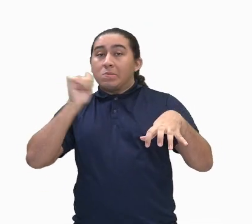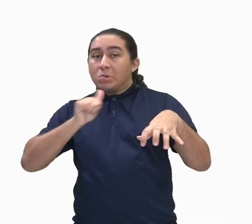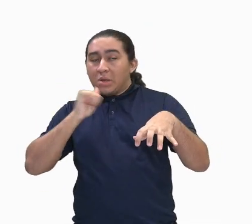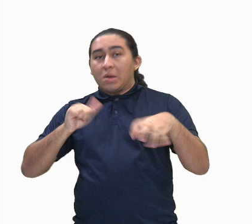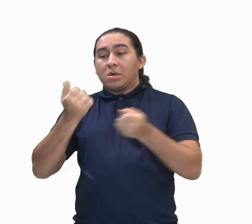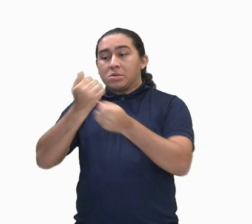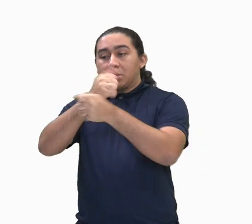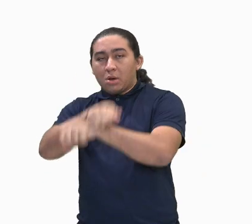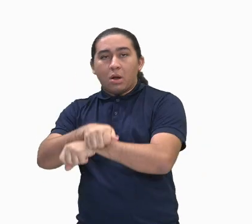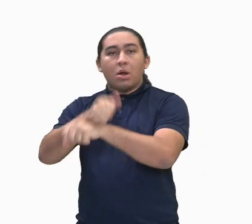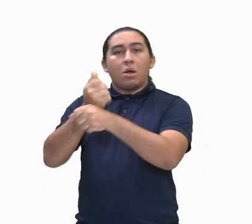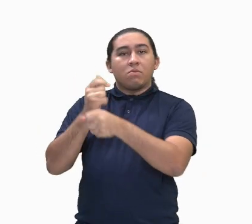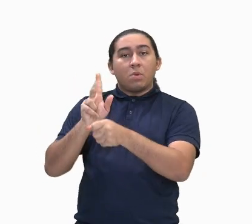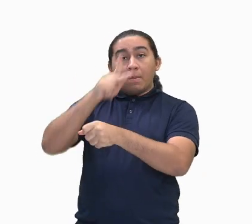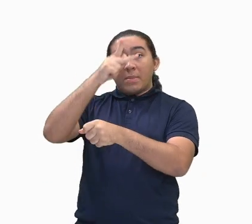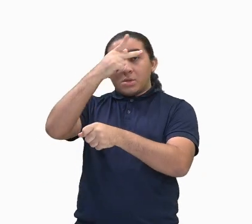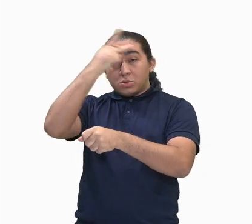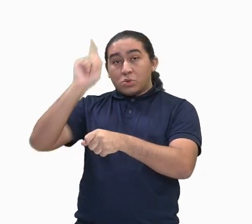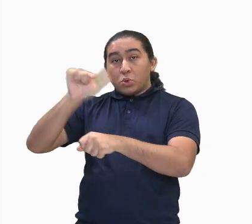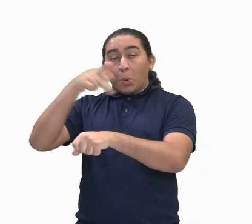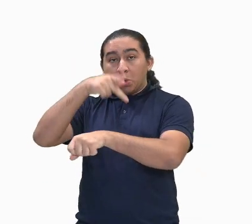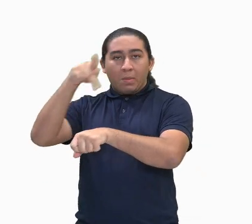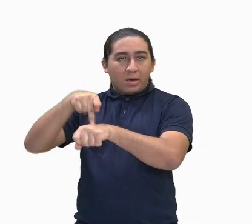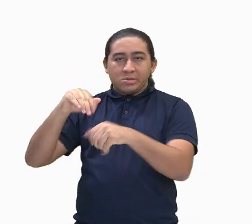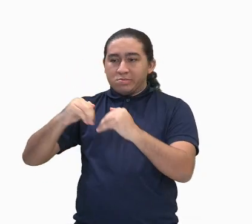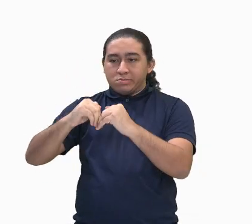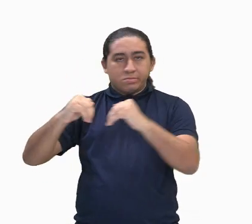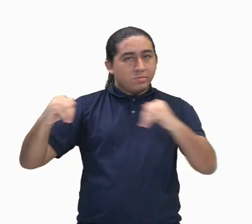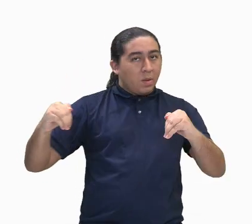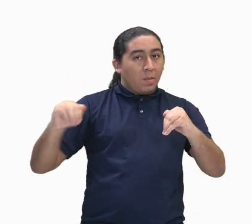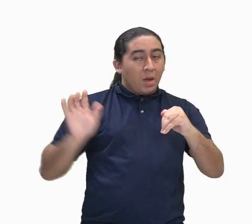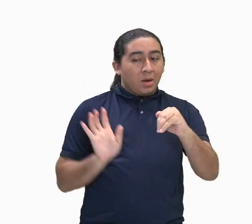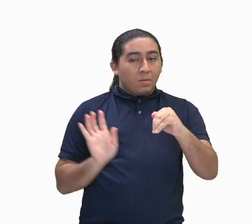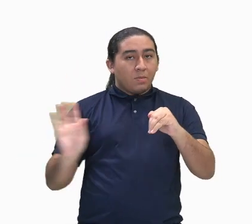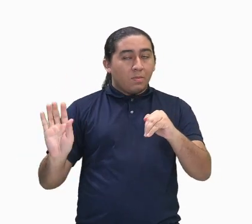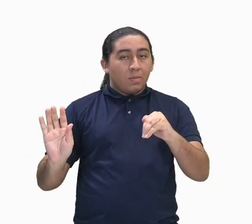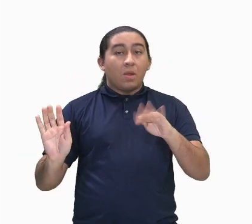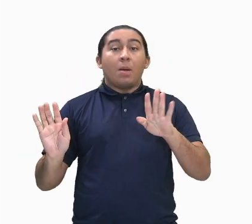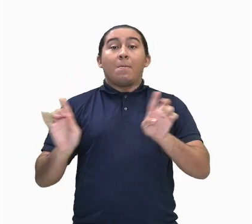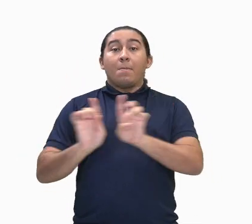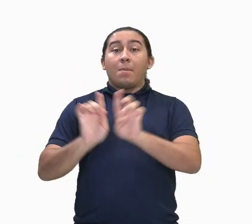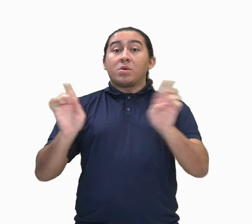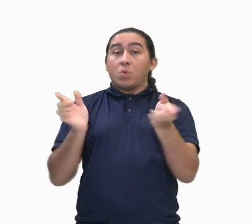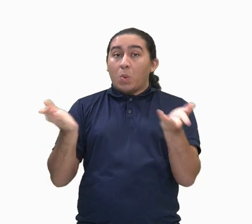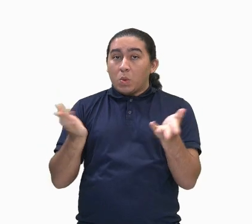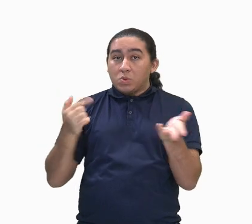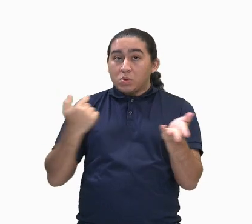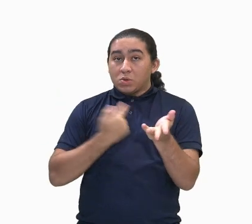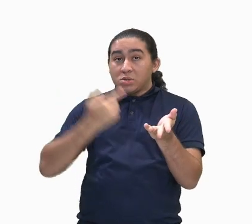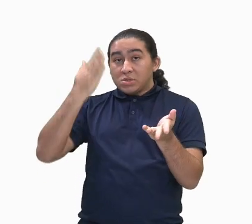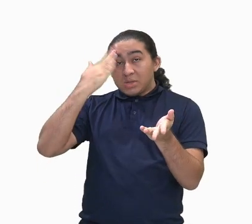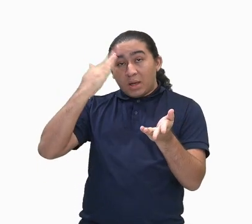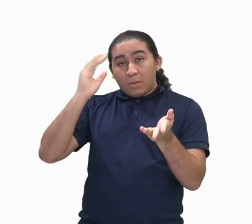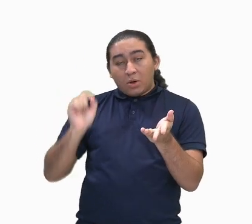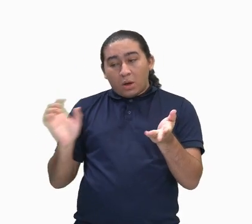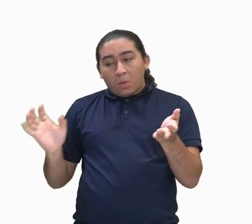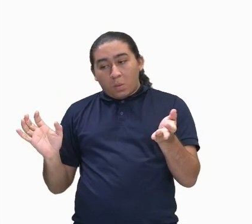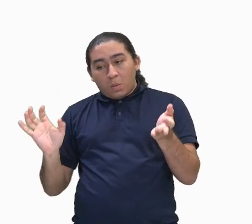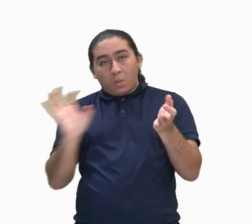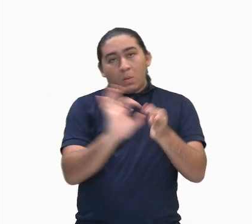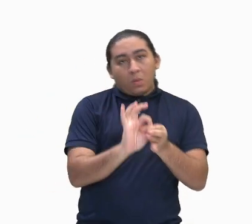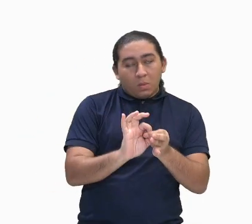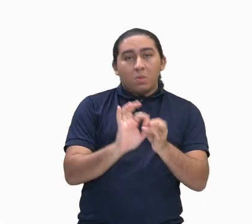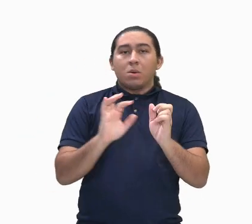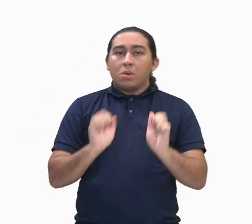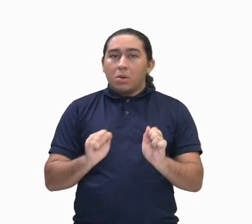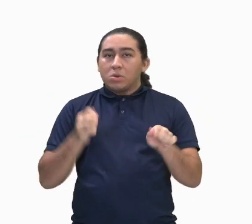esses três grupos de pessoas estavam excluídos. Hoje em dia, né, a gente sabe que o estrangeiro naturalizado